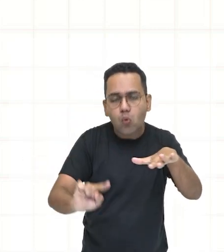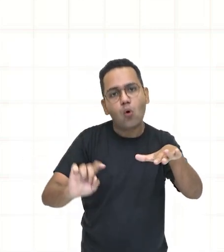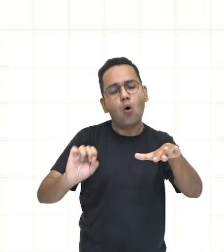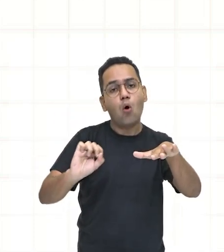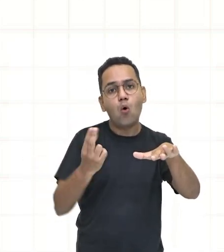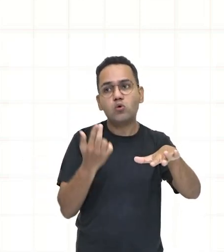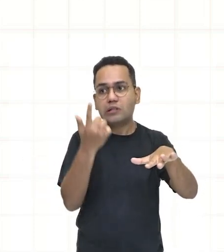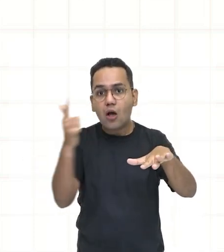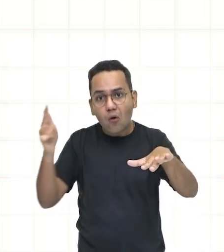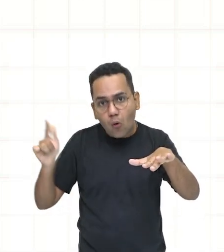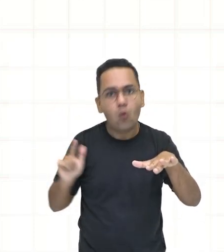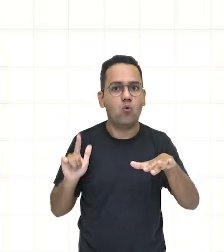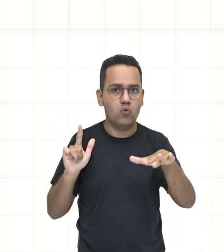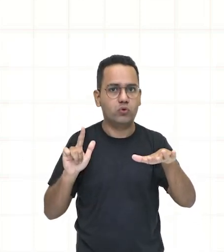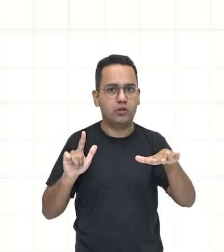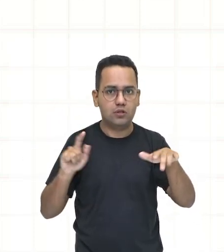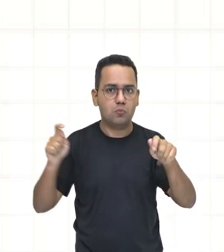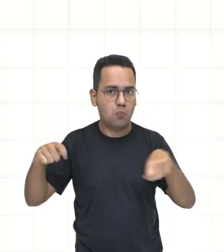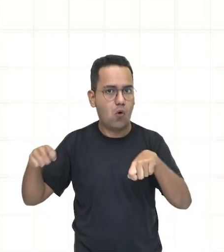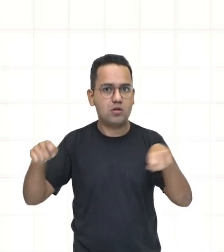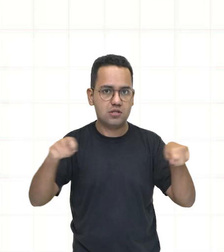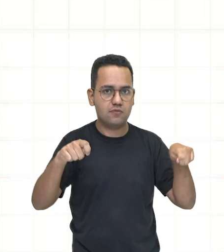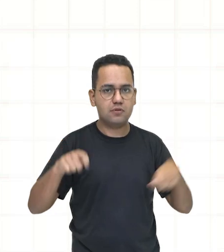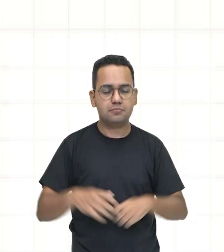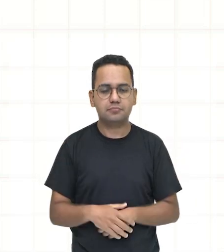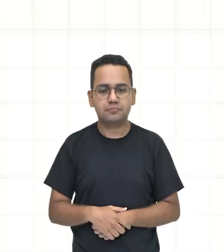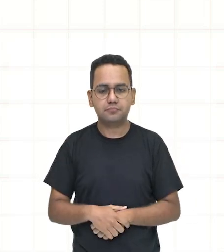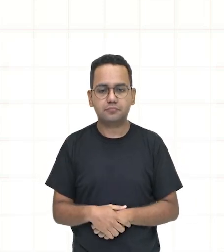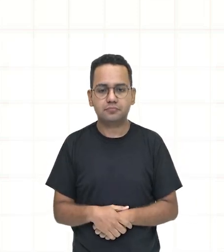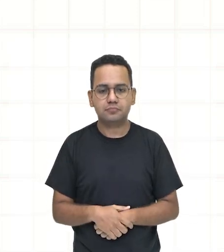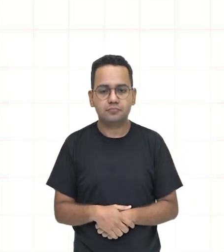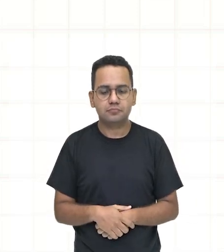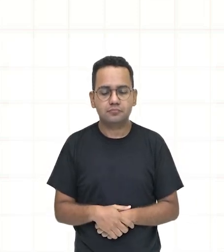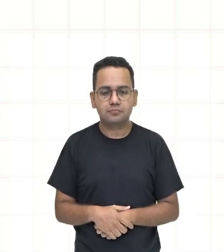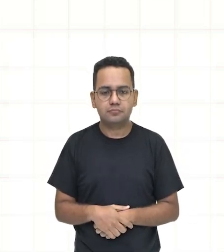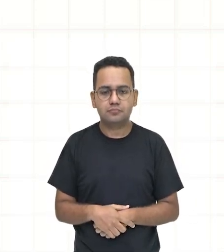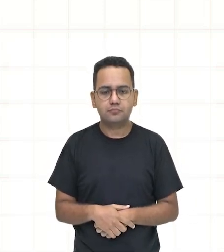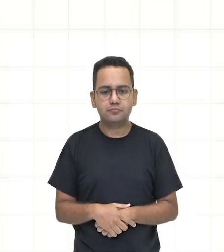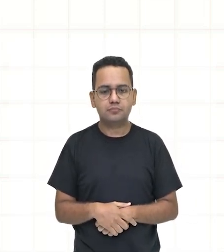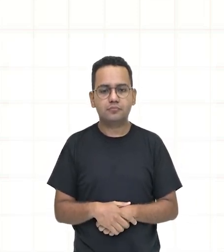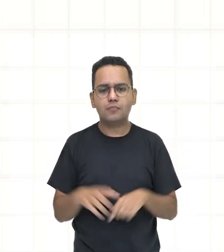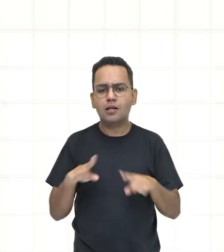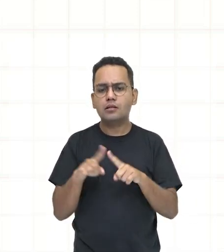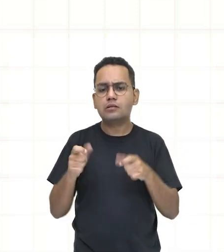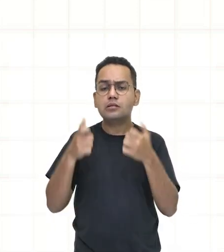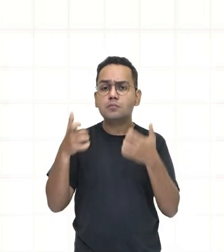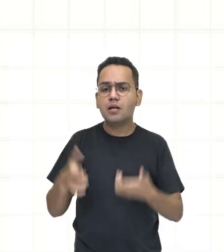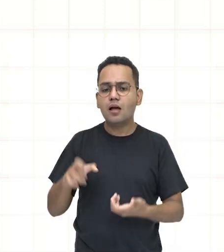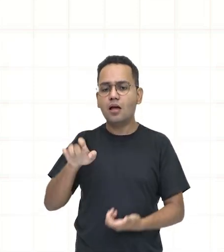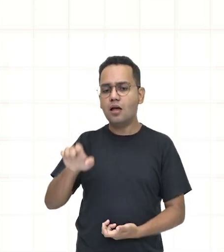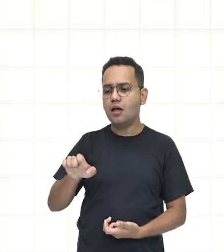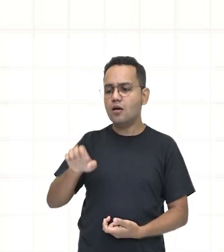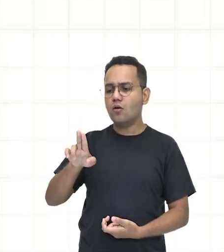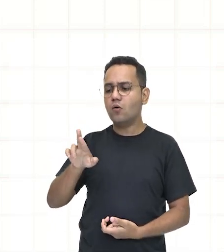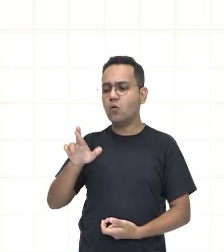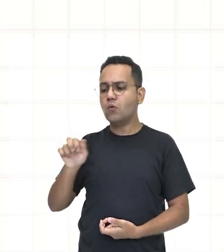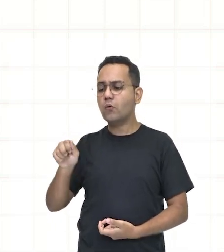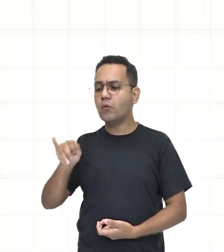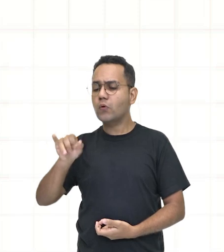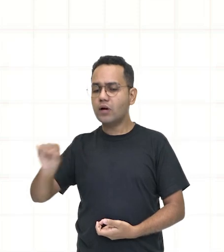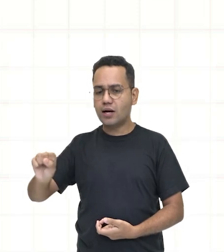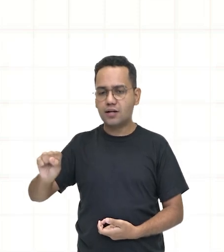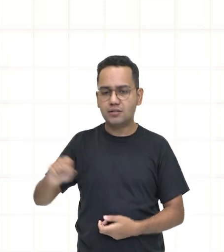ali colado de placas tectônicas, e aí se diz que a Eurásia está sobre